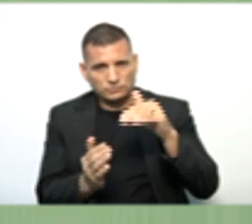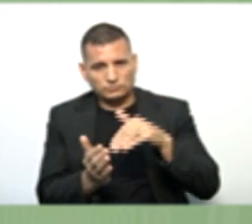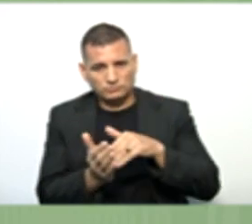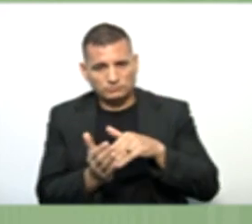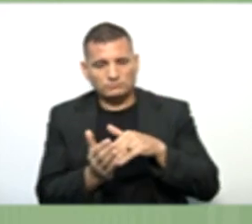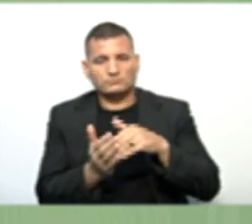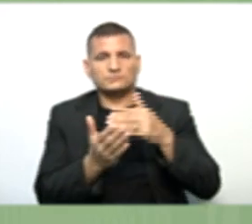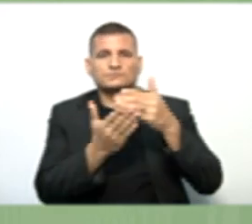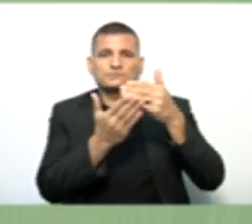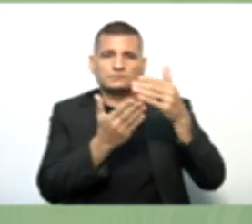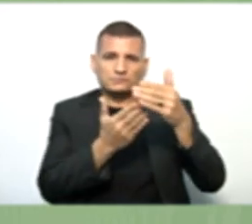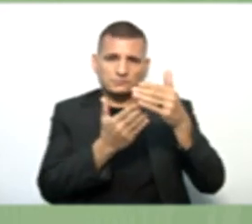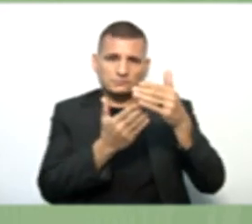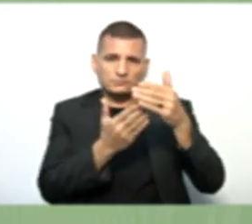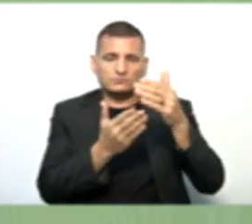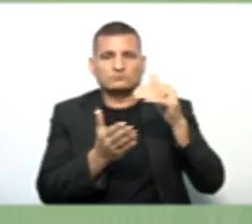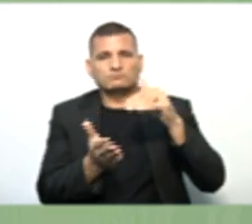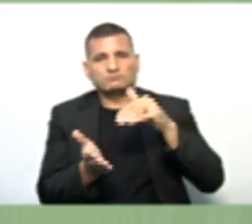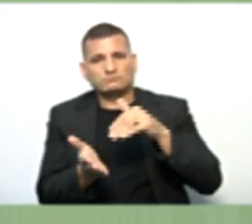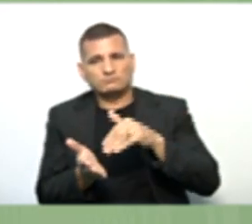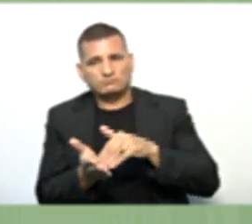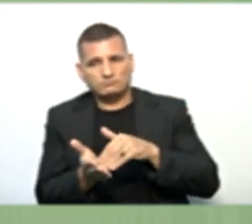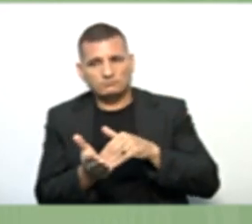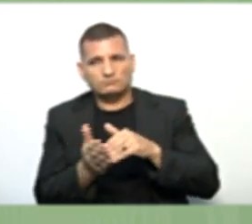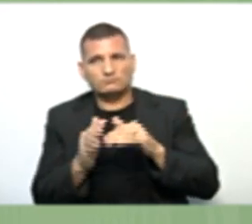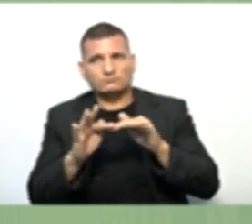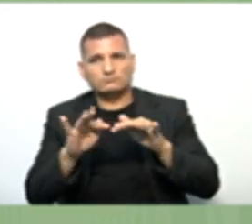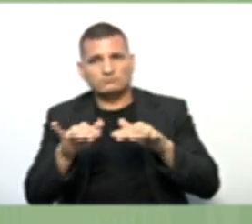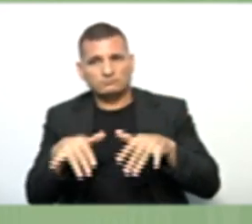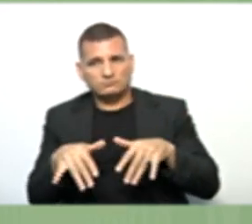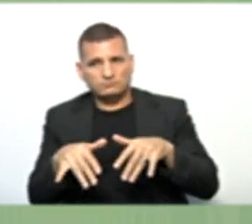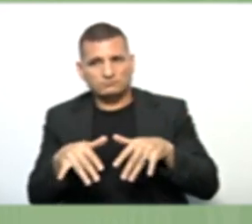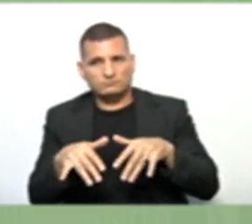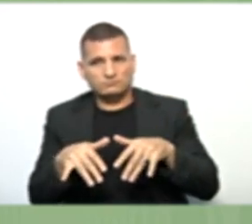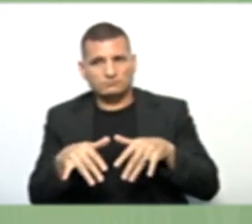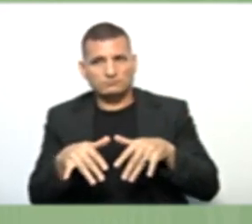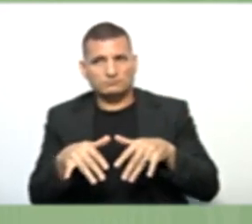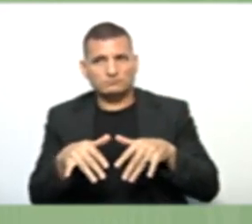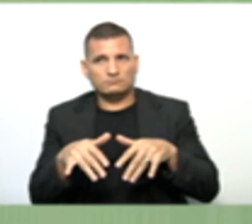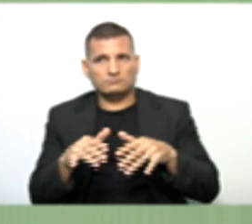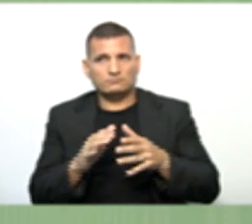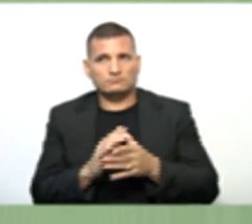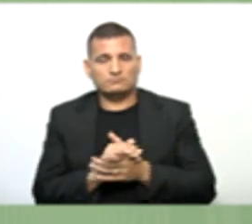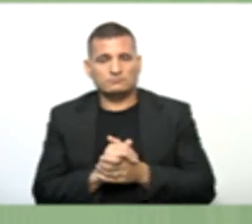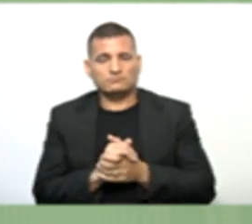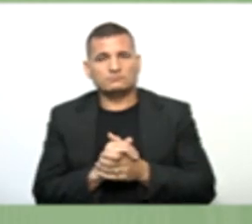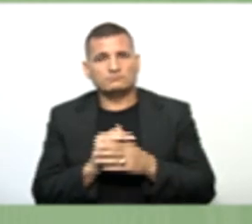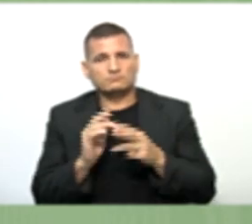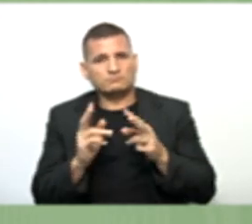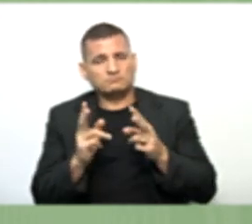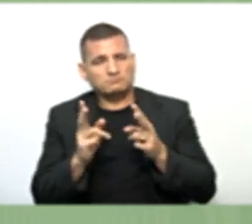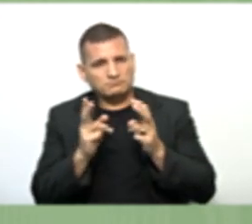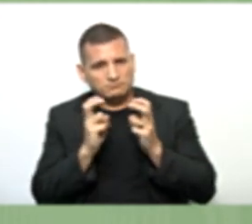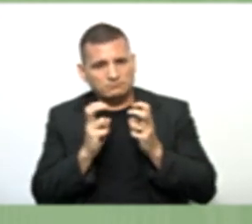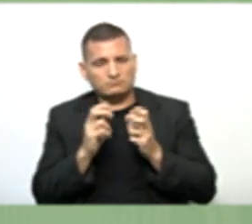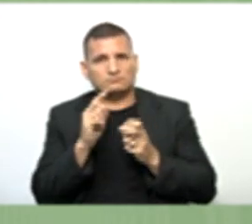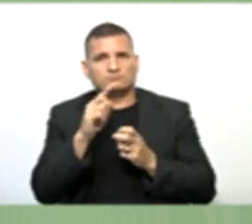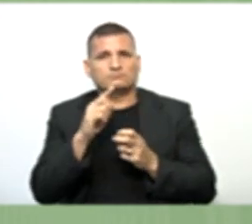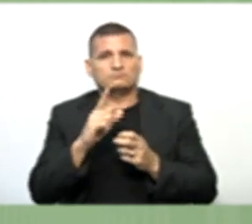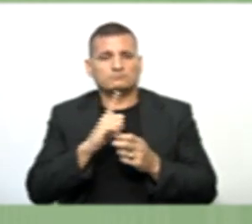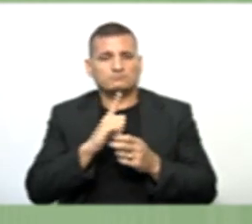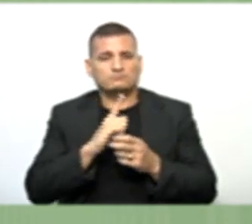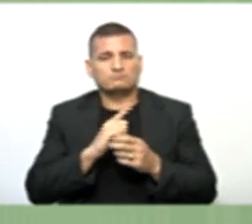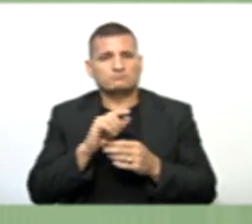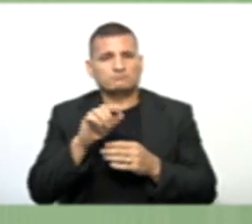fica aqui, ó. Então, esse é o início, esse é o fim e esse é o passo. Percebam que eles estão